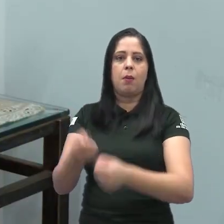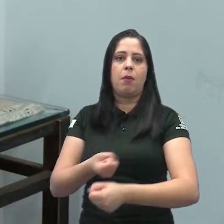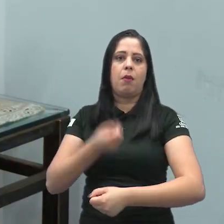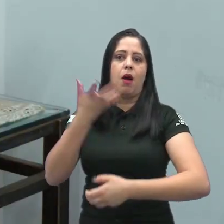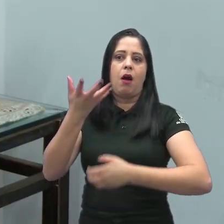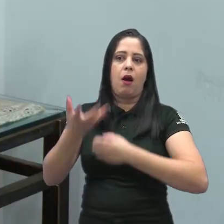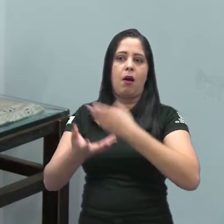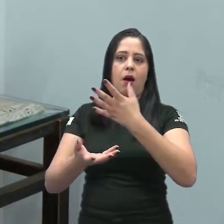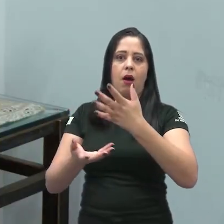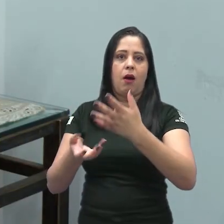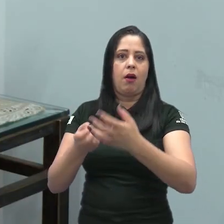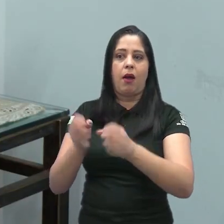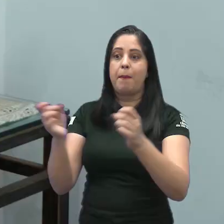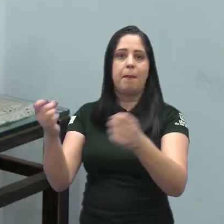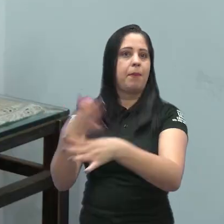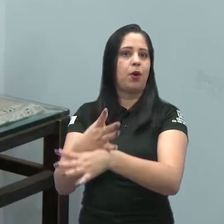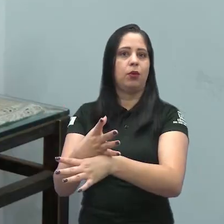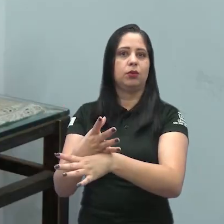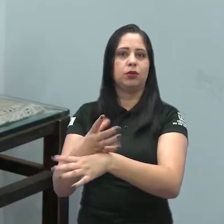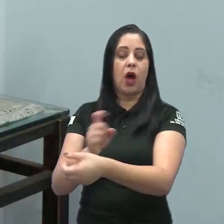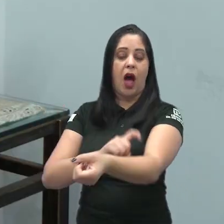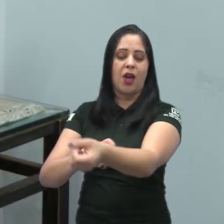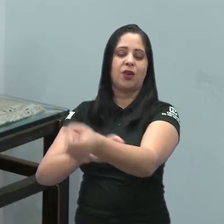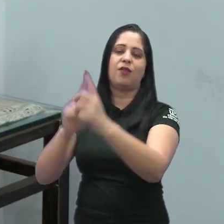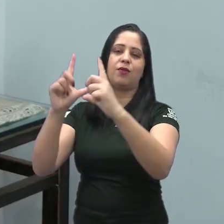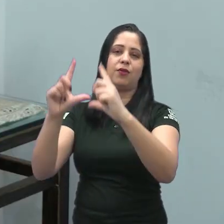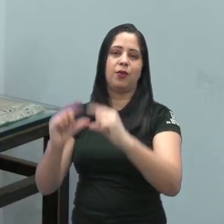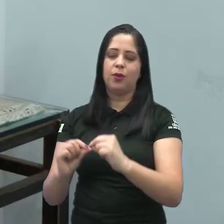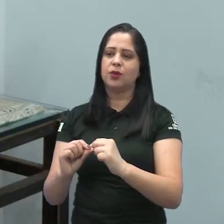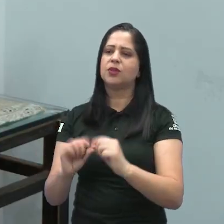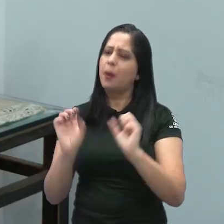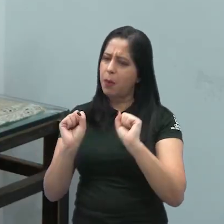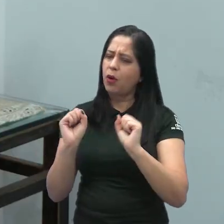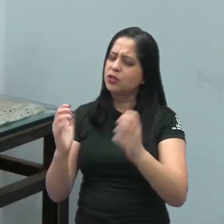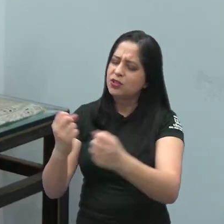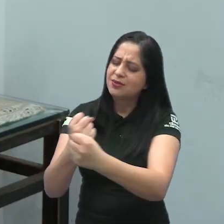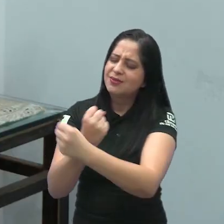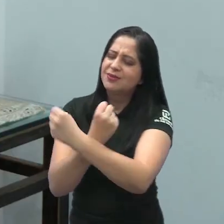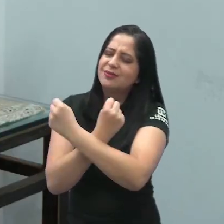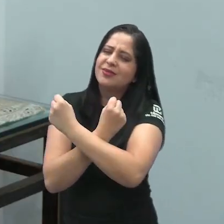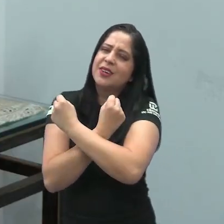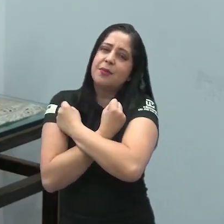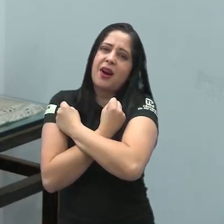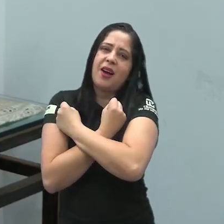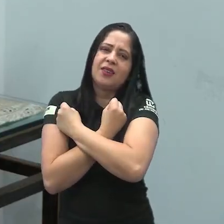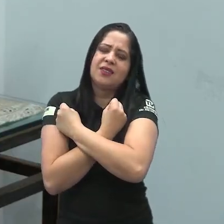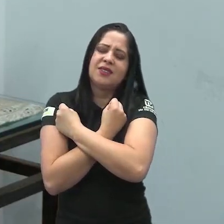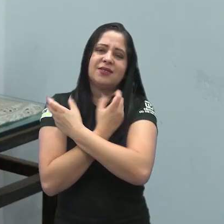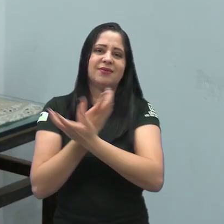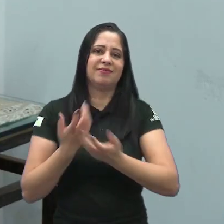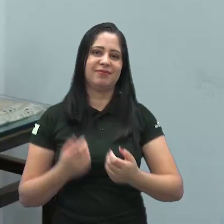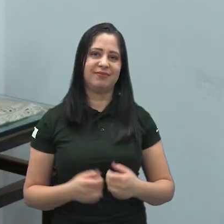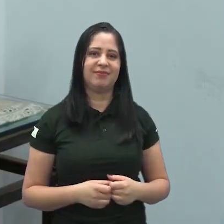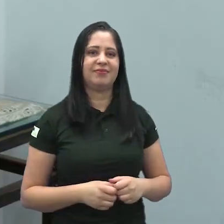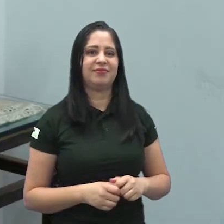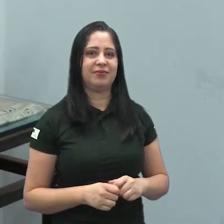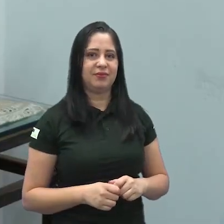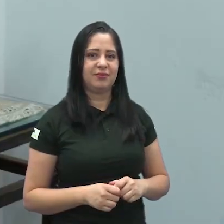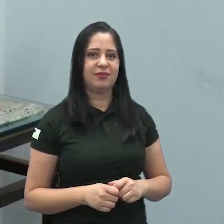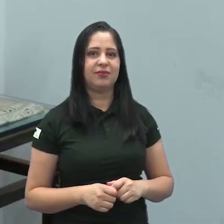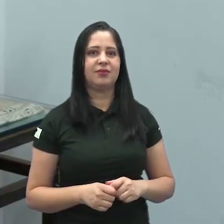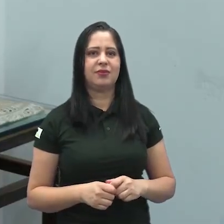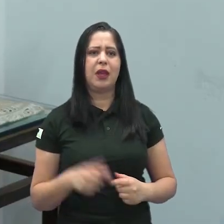você não precisa dizer mais nada. Aí pedem um abraço, você dá um abraço, e eles falam, era tudo que eu precisava. Eu